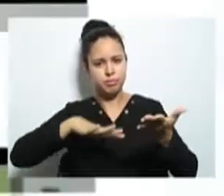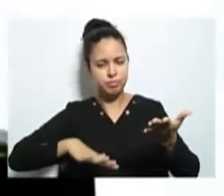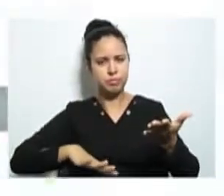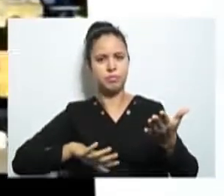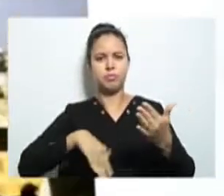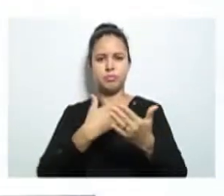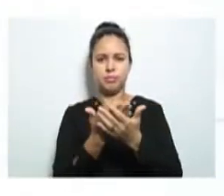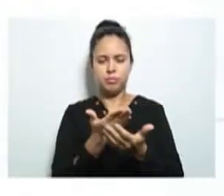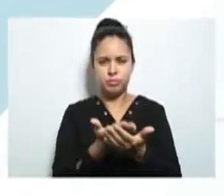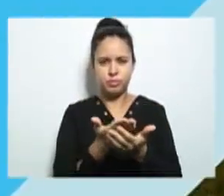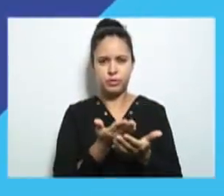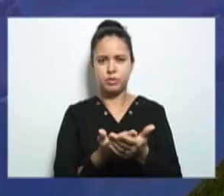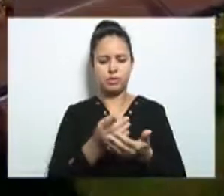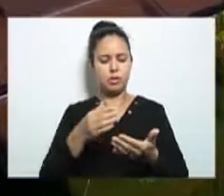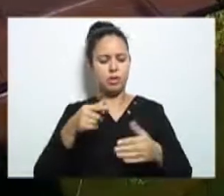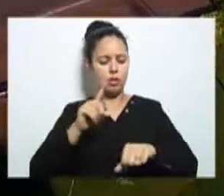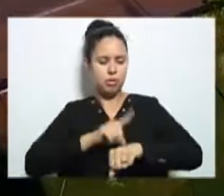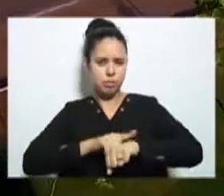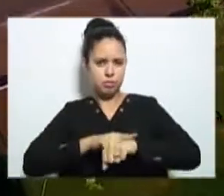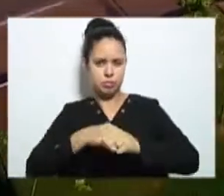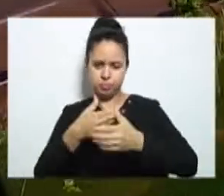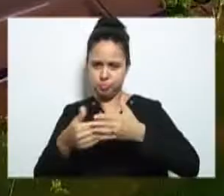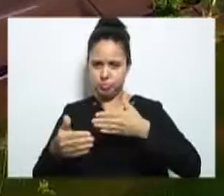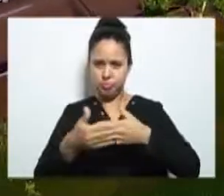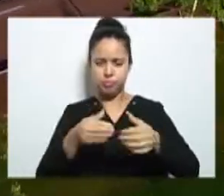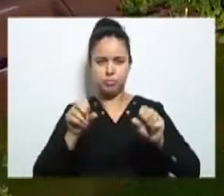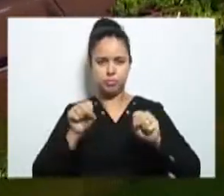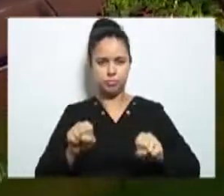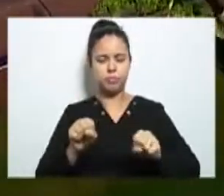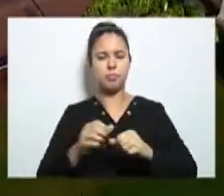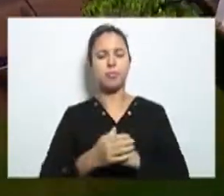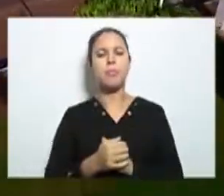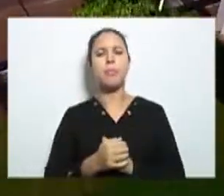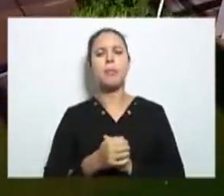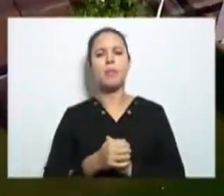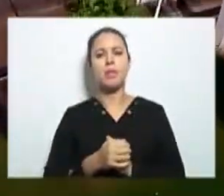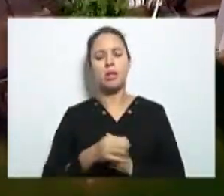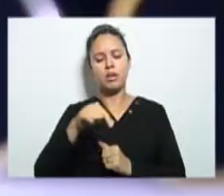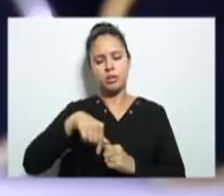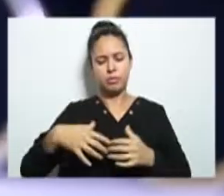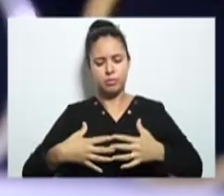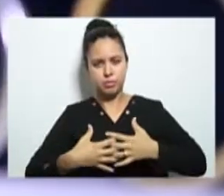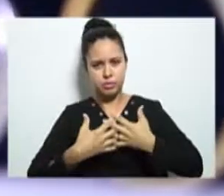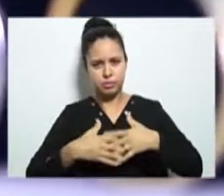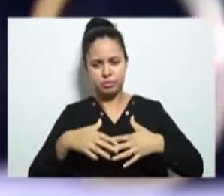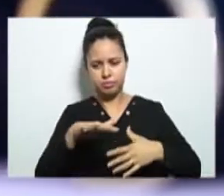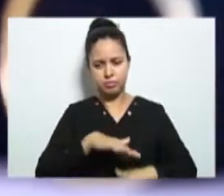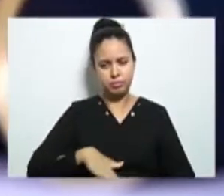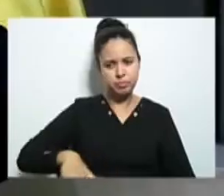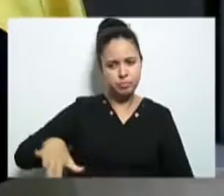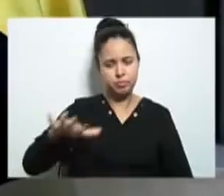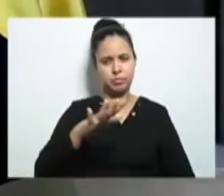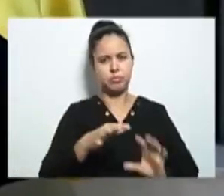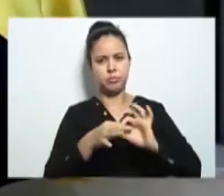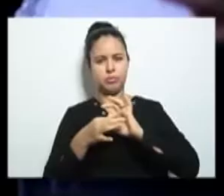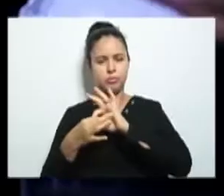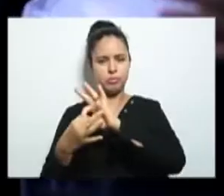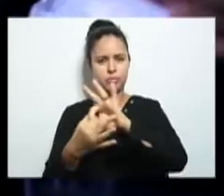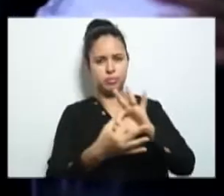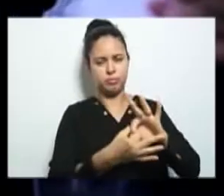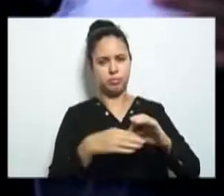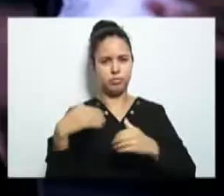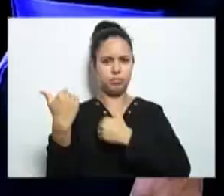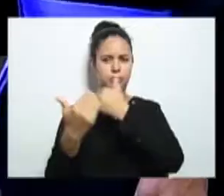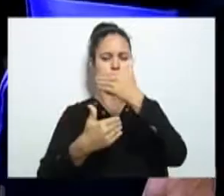e na hora que quiser. O IFRO e o setor cooperativo de Rondônia contam com você para unir forças e